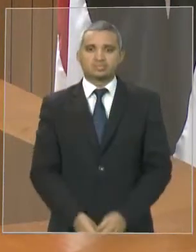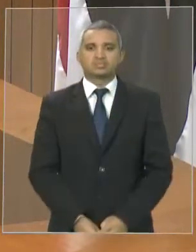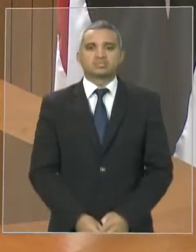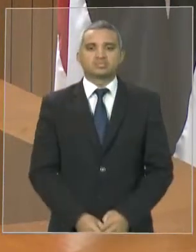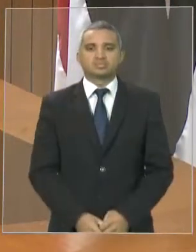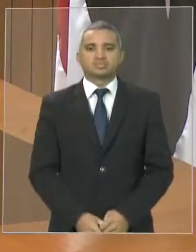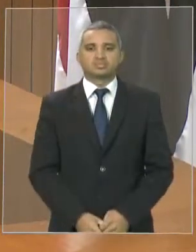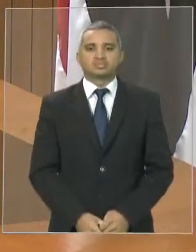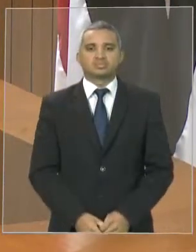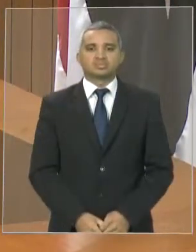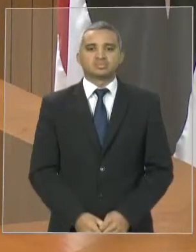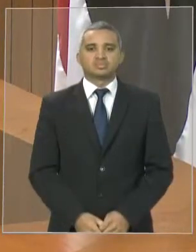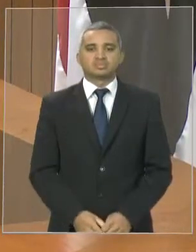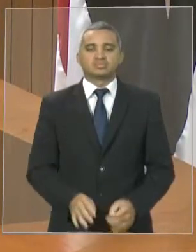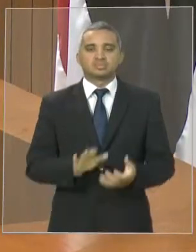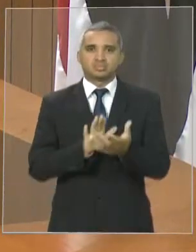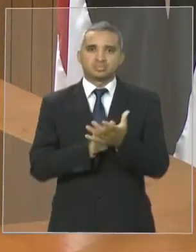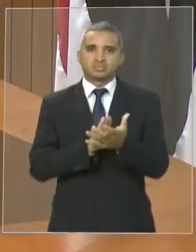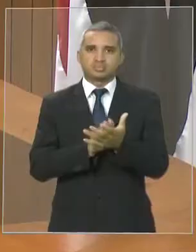Parabenizar Vossa Excelência pela